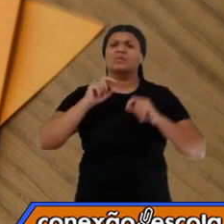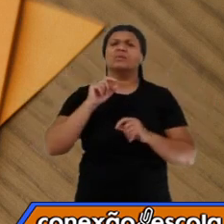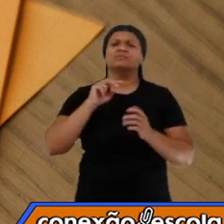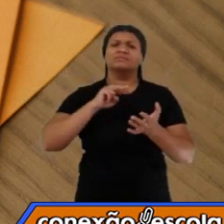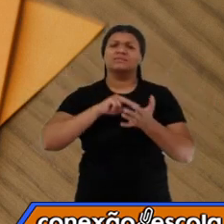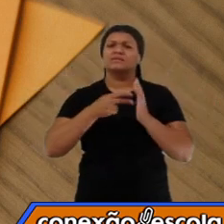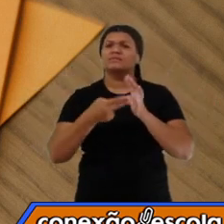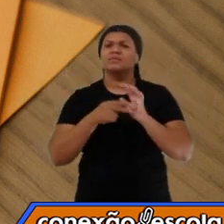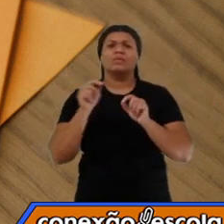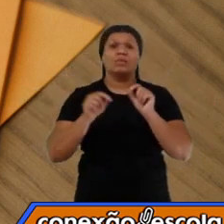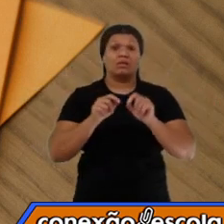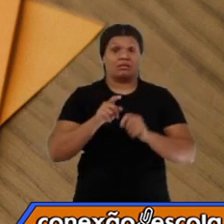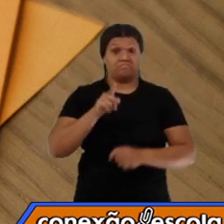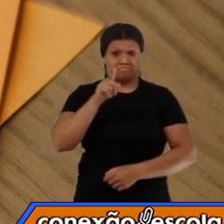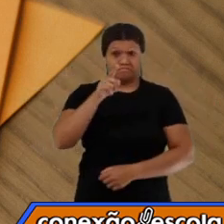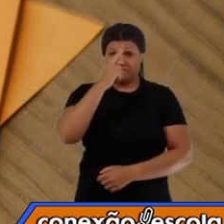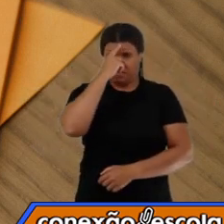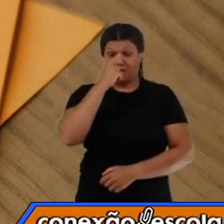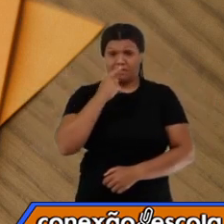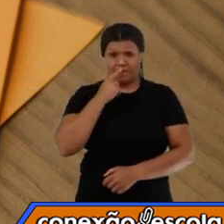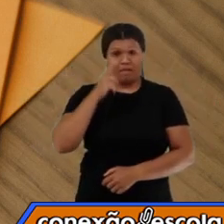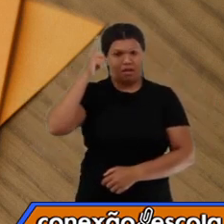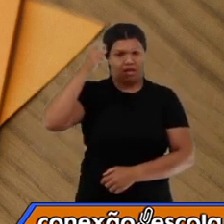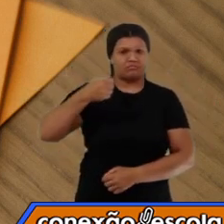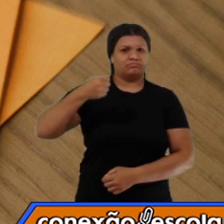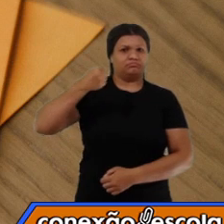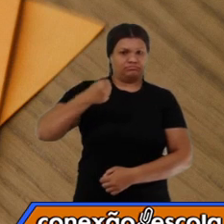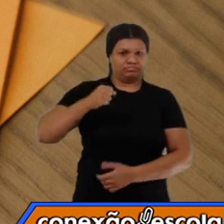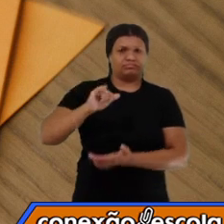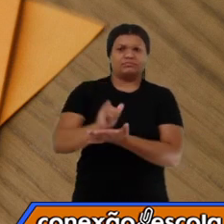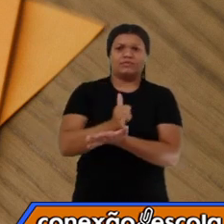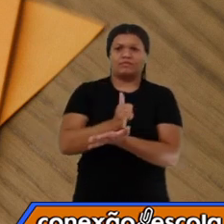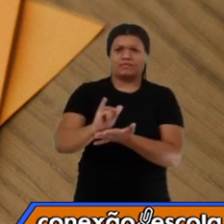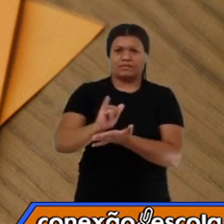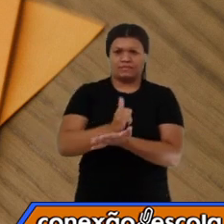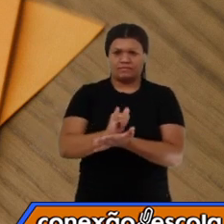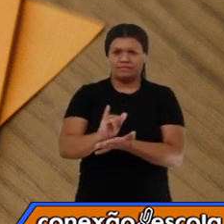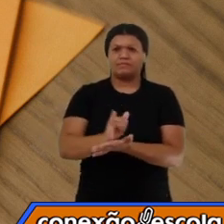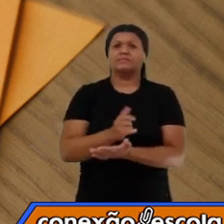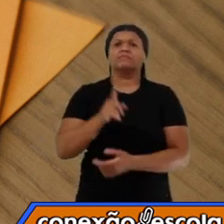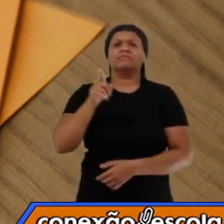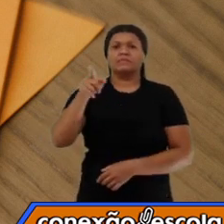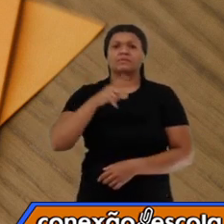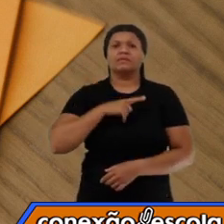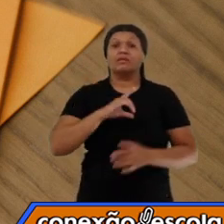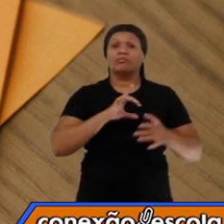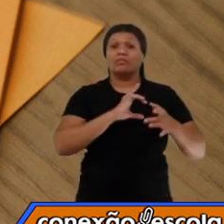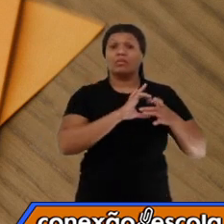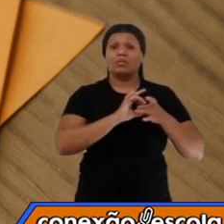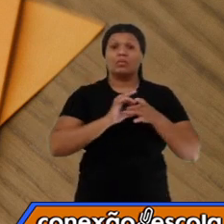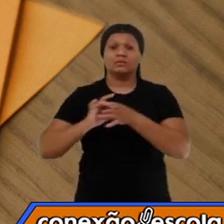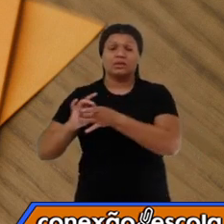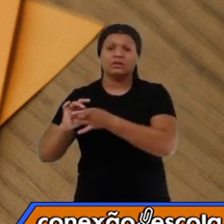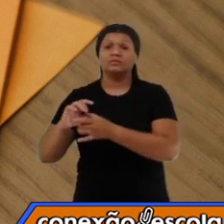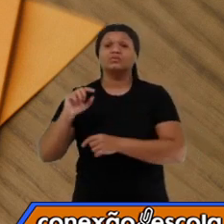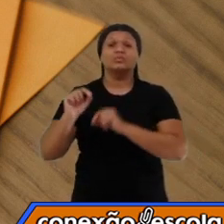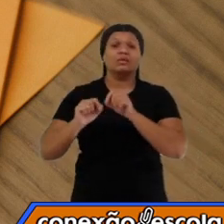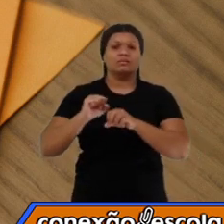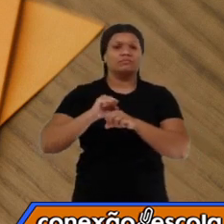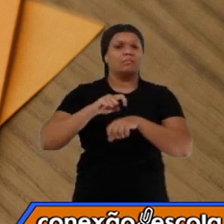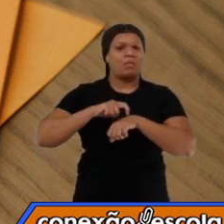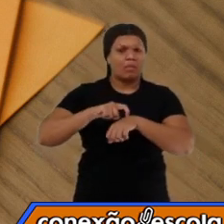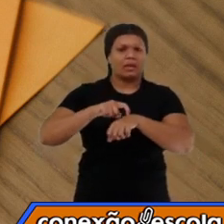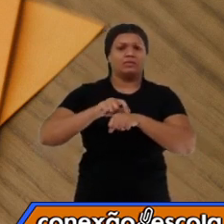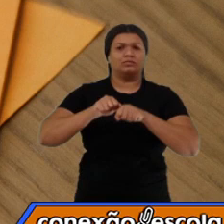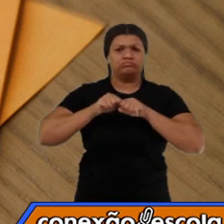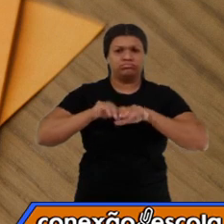ela está lá em Nova York e que ela está num contexto de pandemia, ela foi feita num contexto de